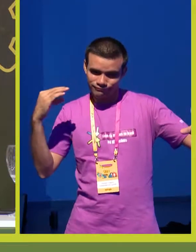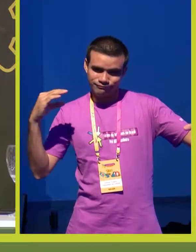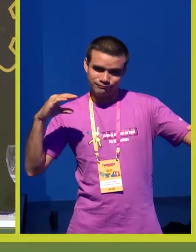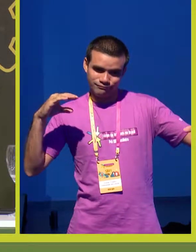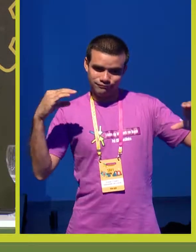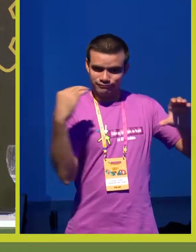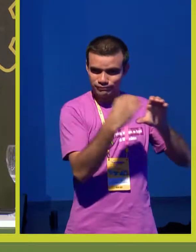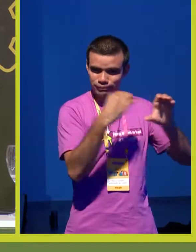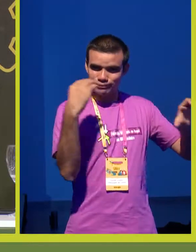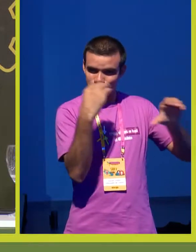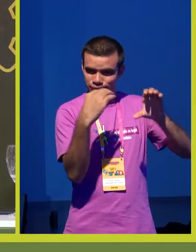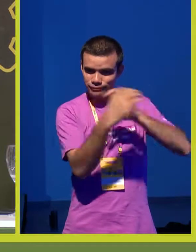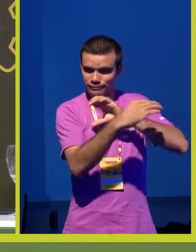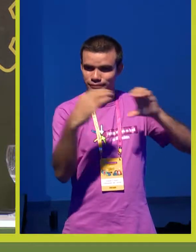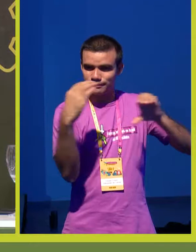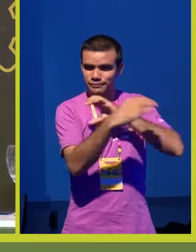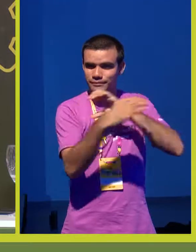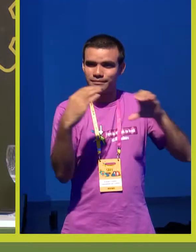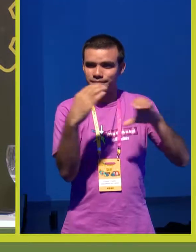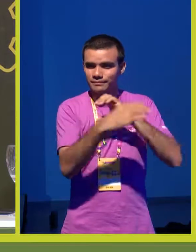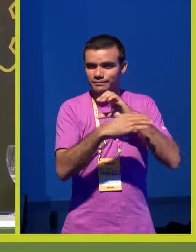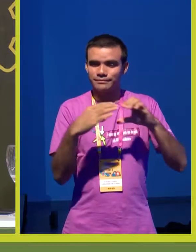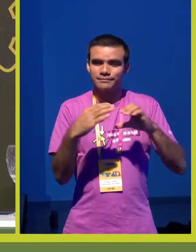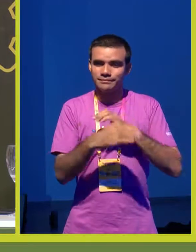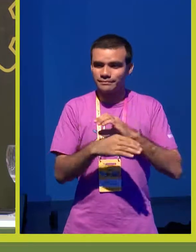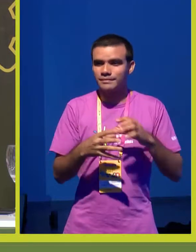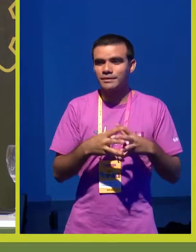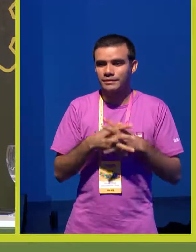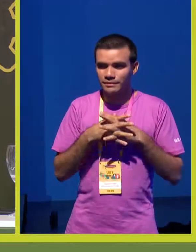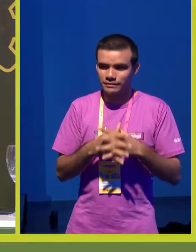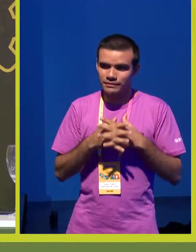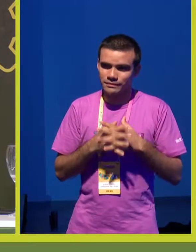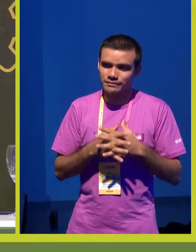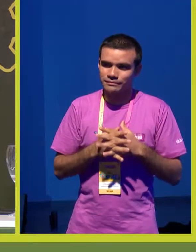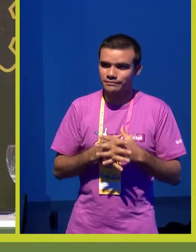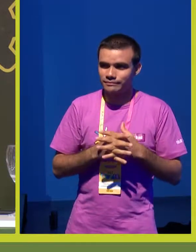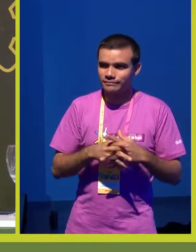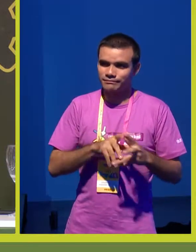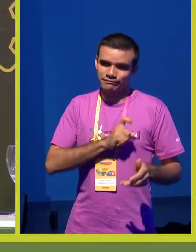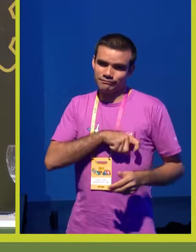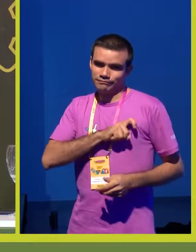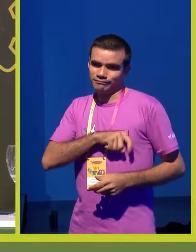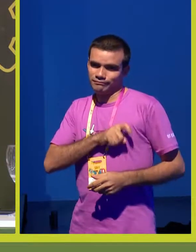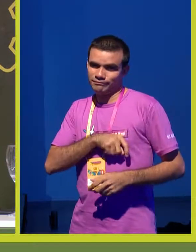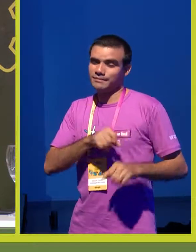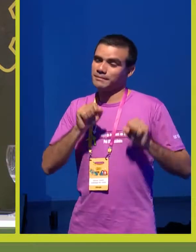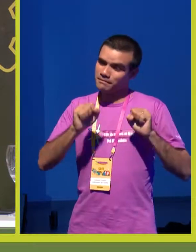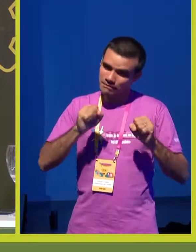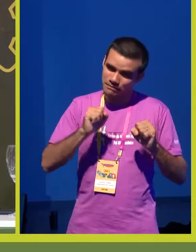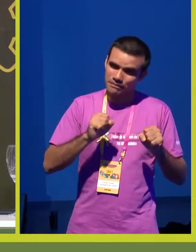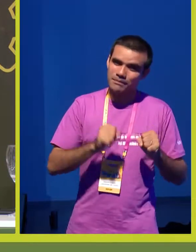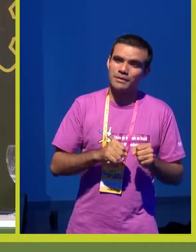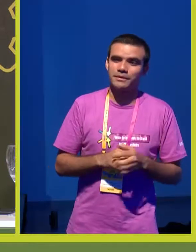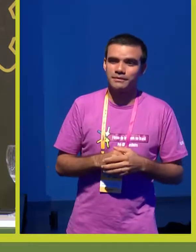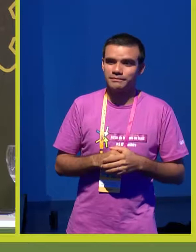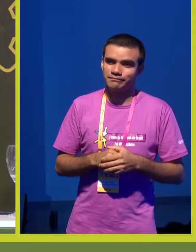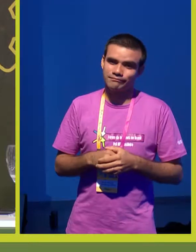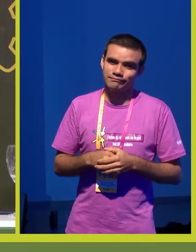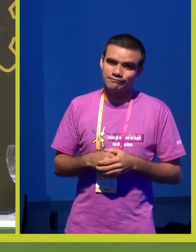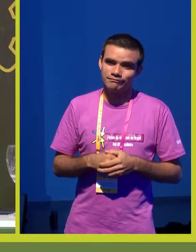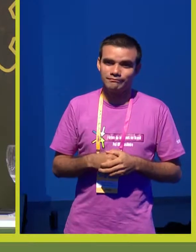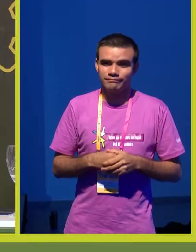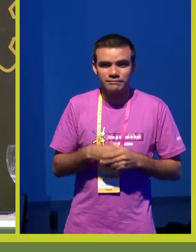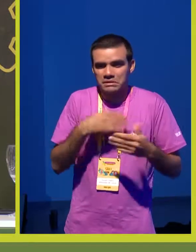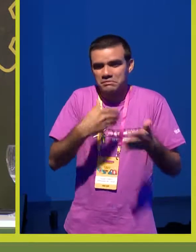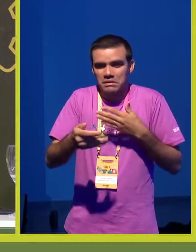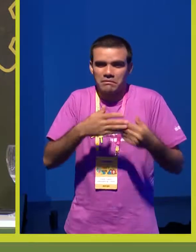segura com esse destinatário, a mensagem cifrada iria ser destinada e poderia ser lida pelo ator malicioso. E aí pode estar encriptada de ponta a ponta, porque